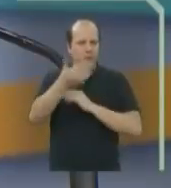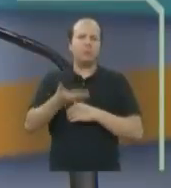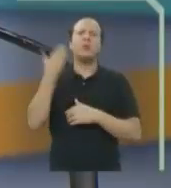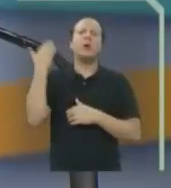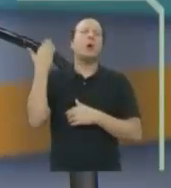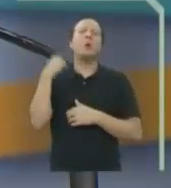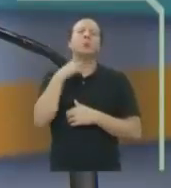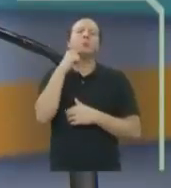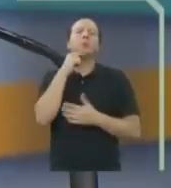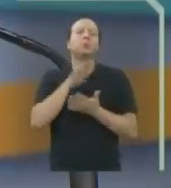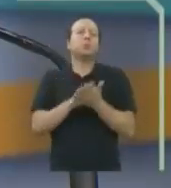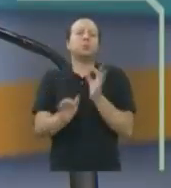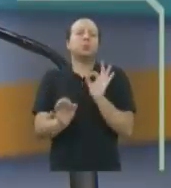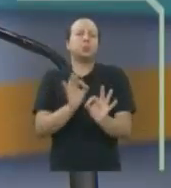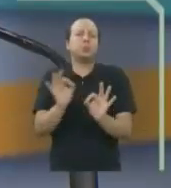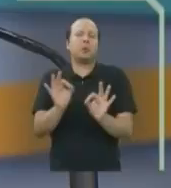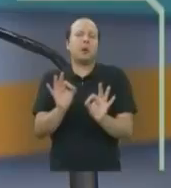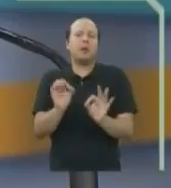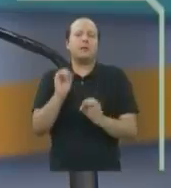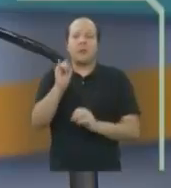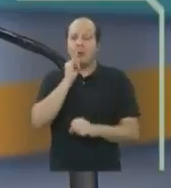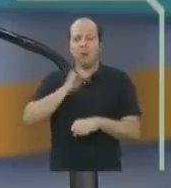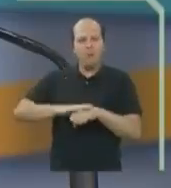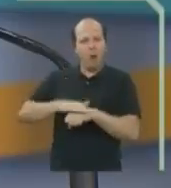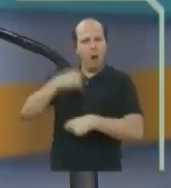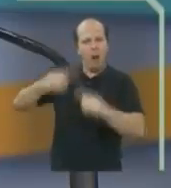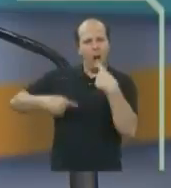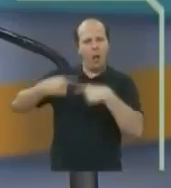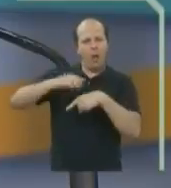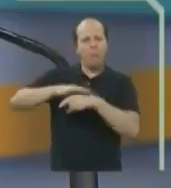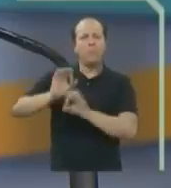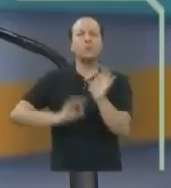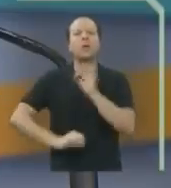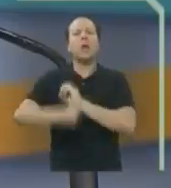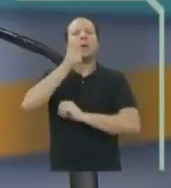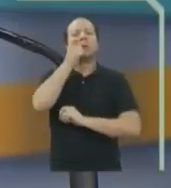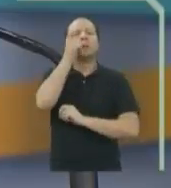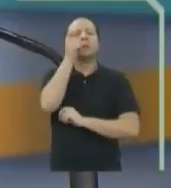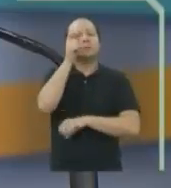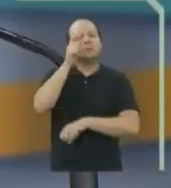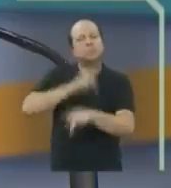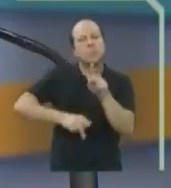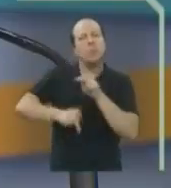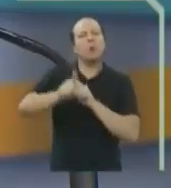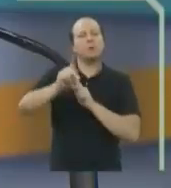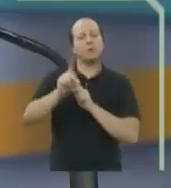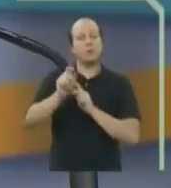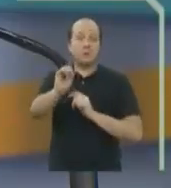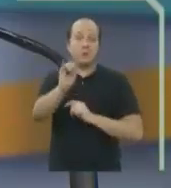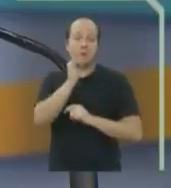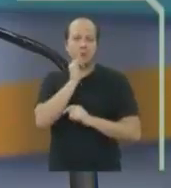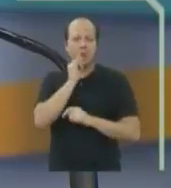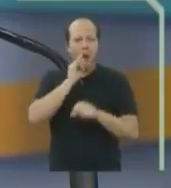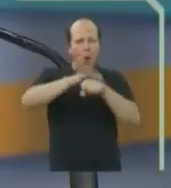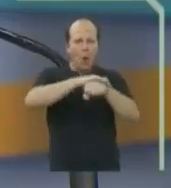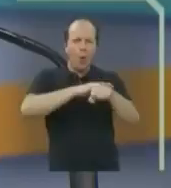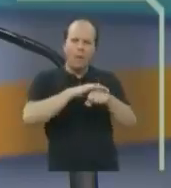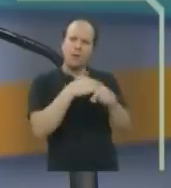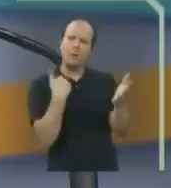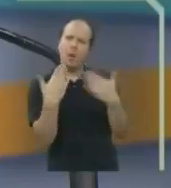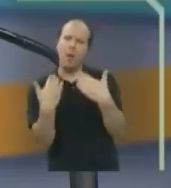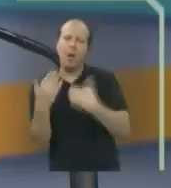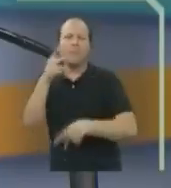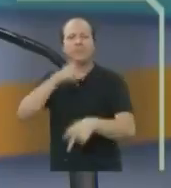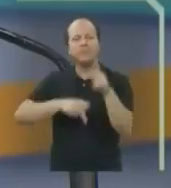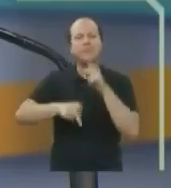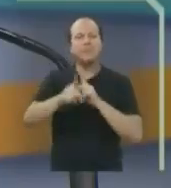dúvida nenhuma, quando você discute um projeto que é de interesse da população, quando você conversa com a população, que